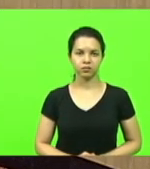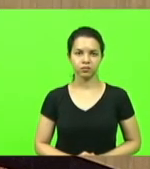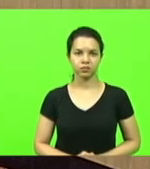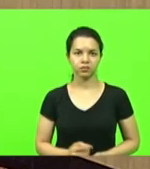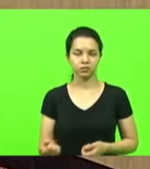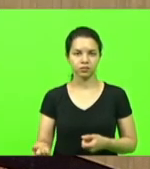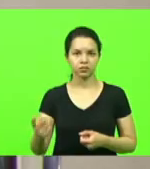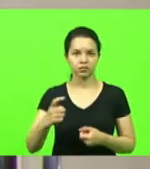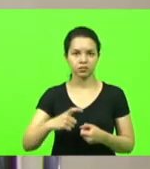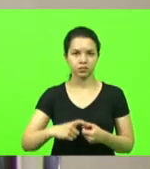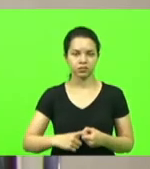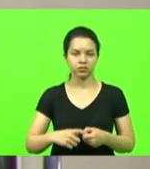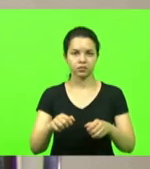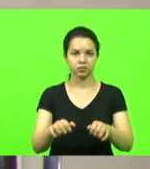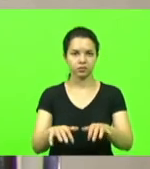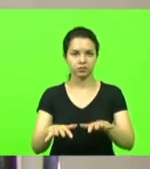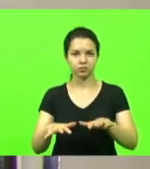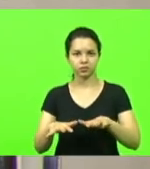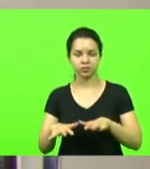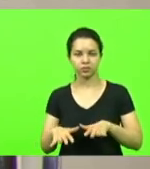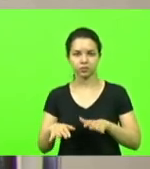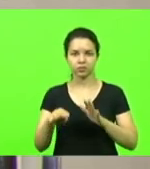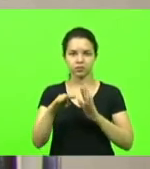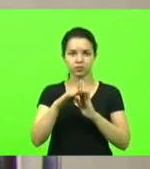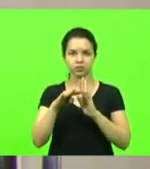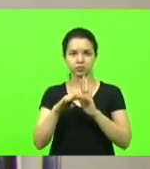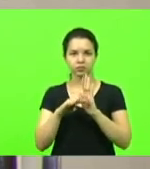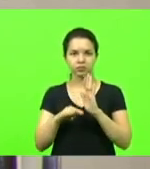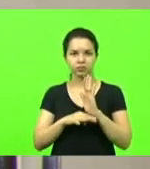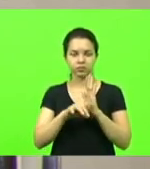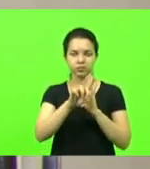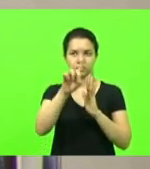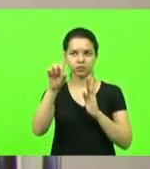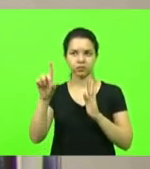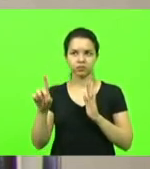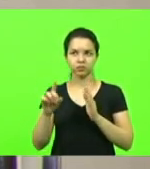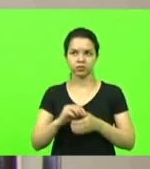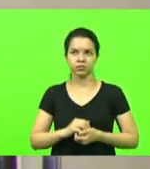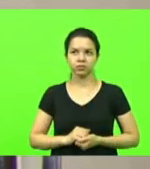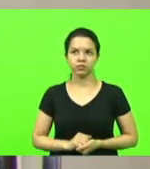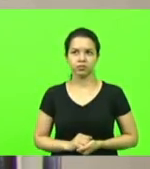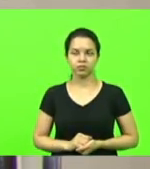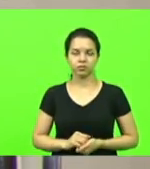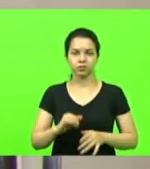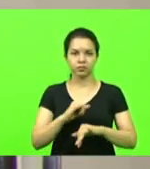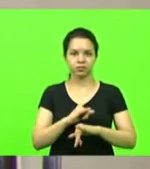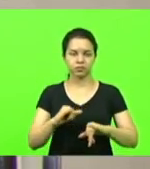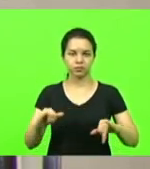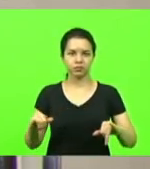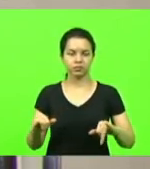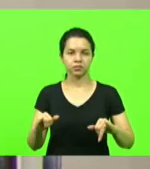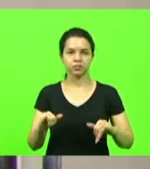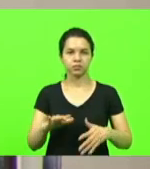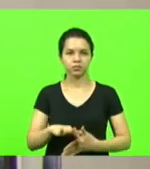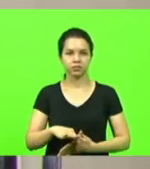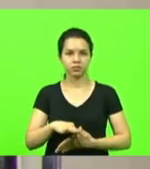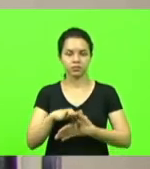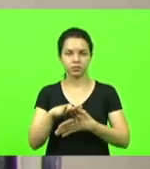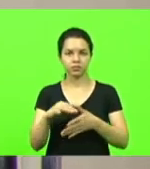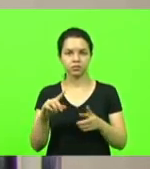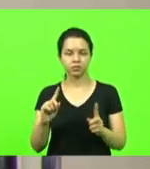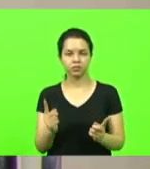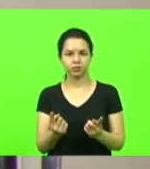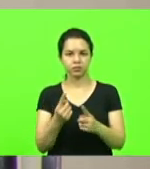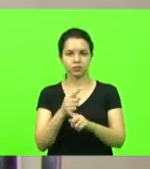Reaberta a sessão, passamos à ordem do dia. Comunico, senhores líderes, que eu farei uma inversão de pauta.